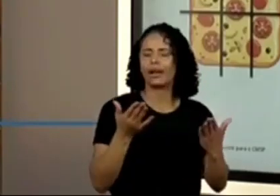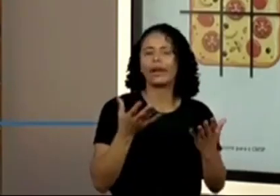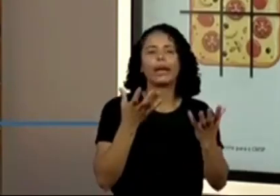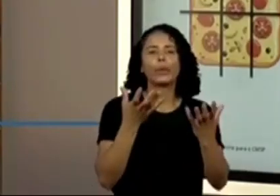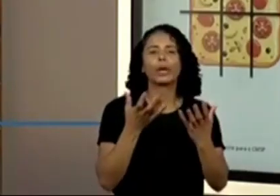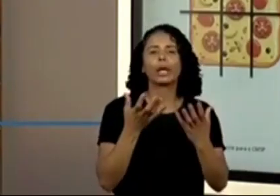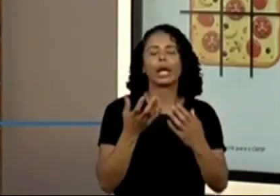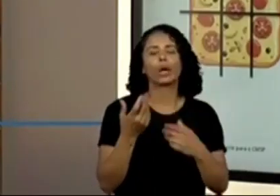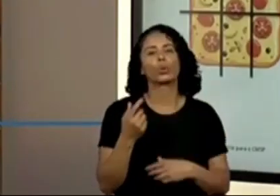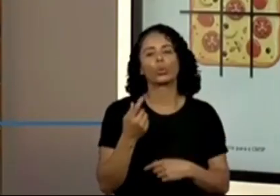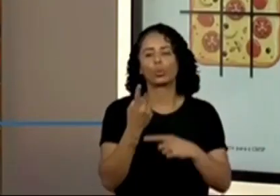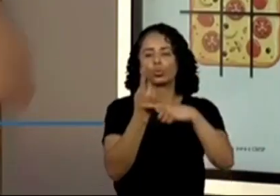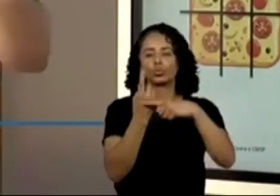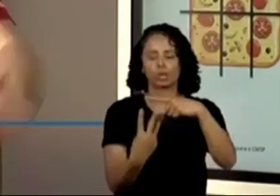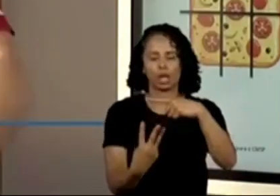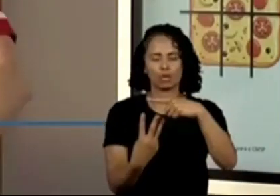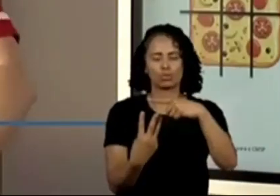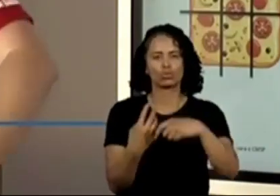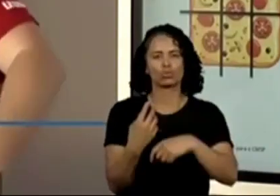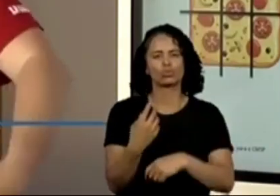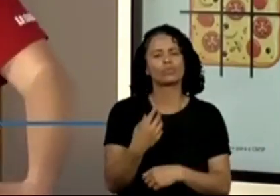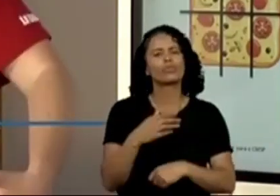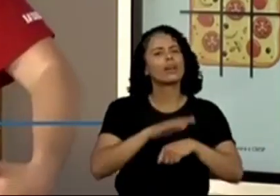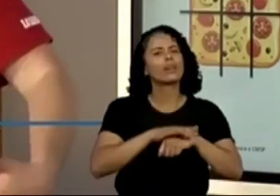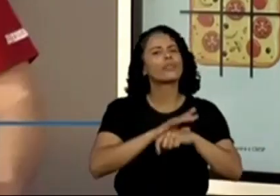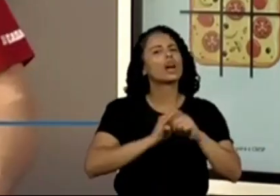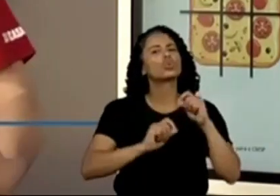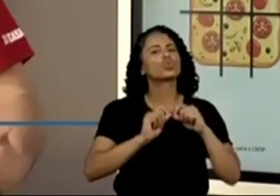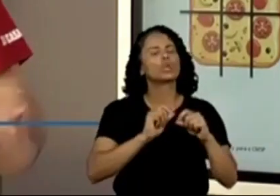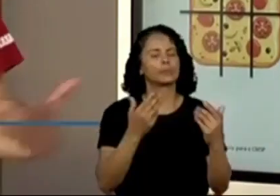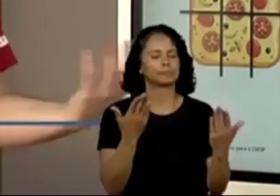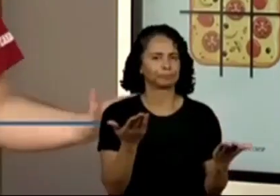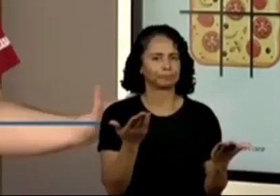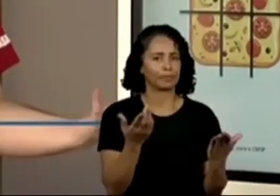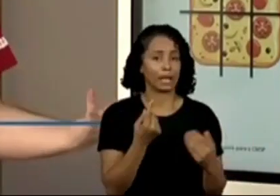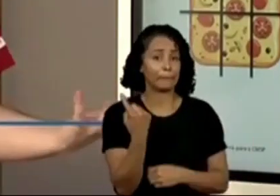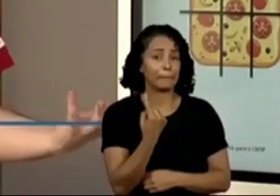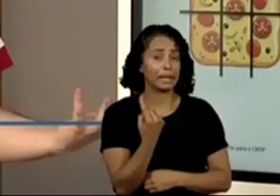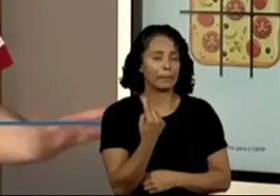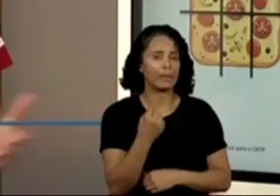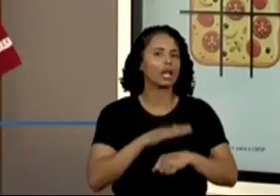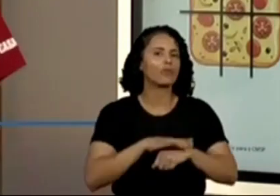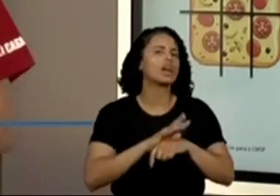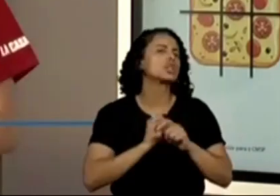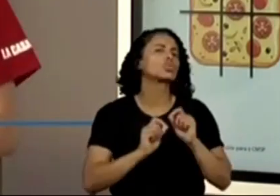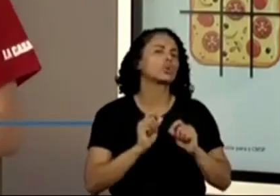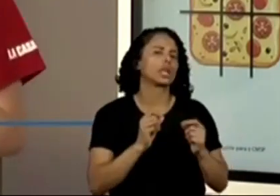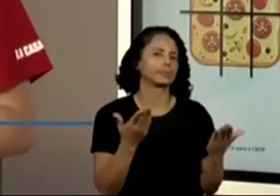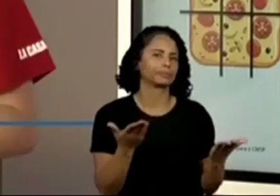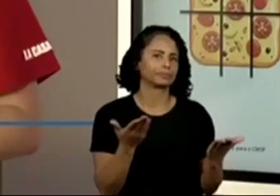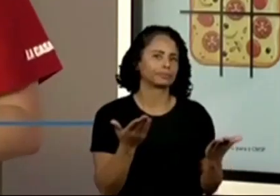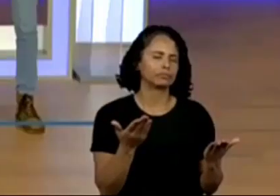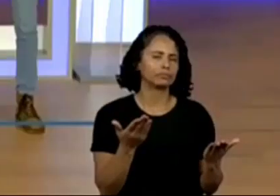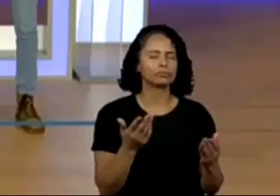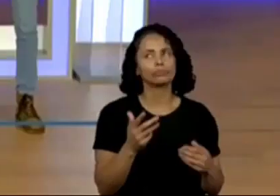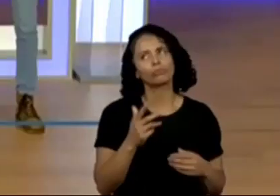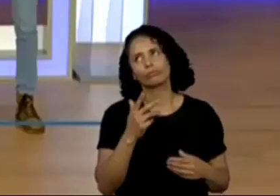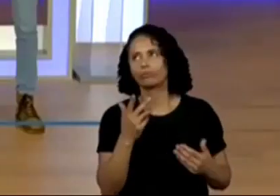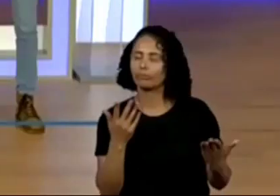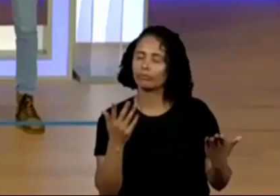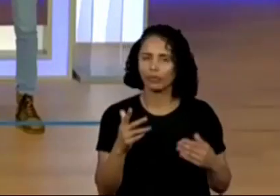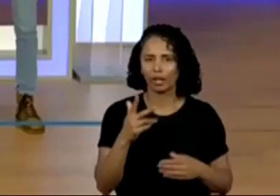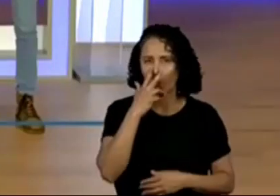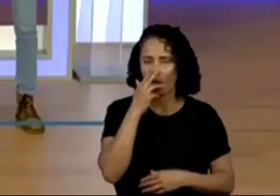terça parte disso. O que eu tenho que fazer primeiro? O que eu tenho que fazer primeiro? Eu posso identificar a terça